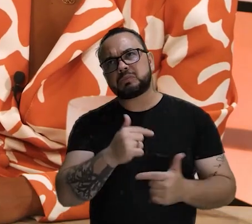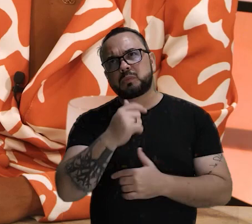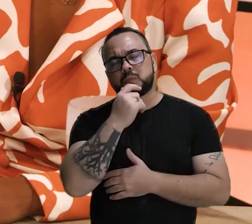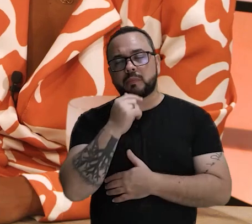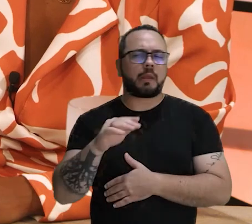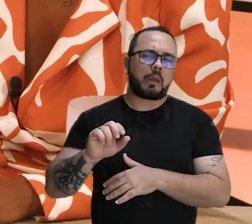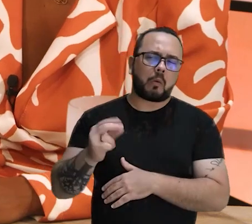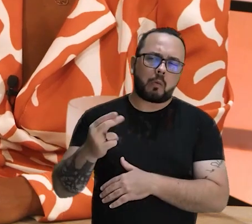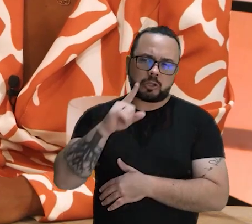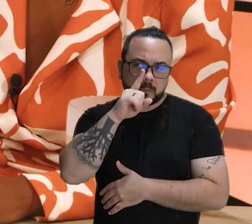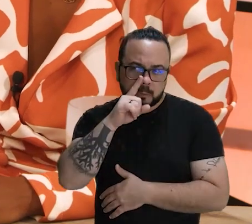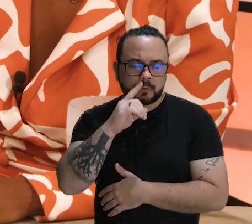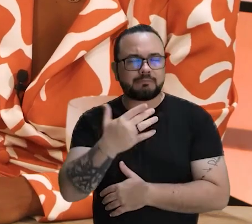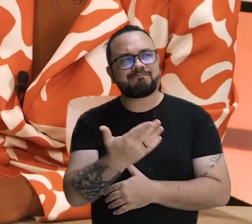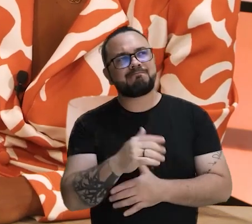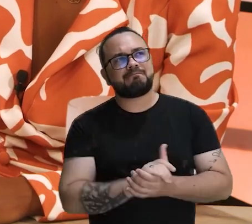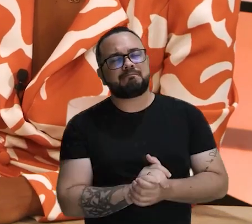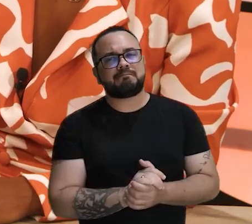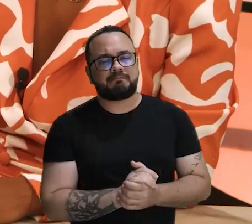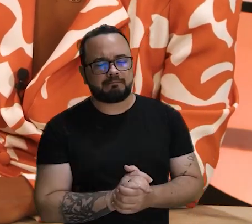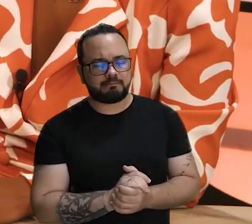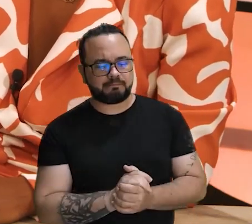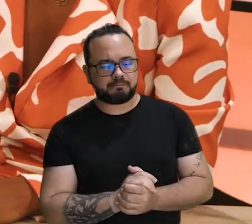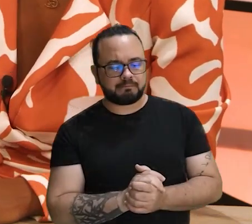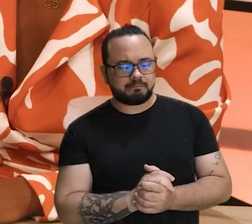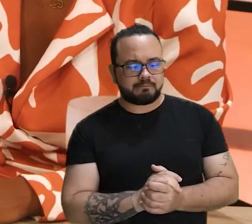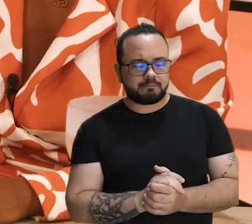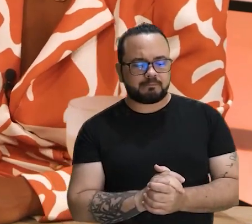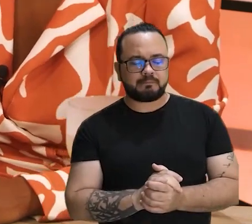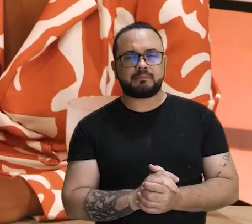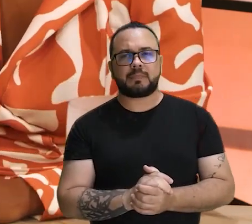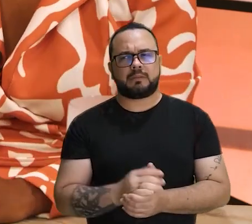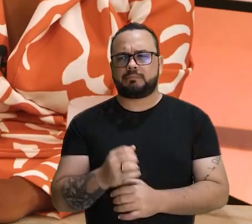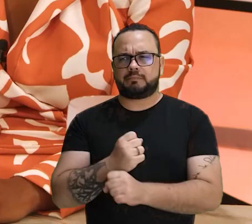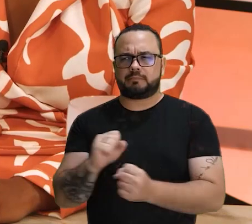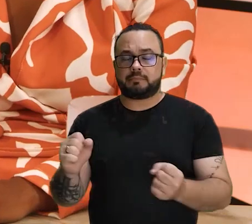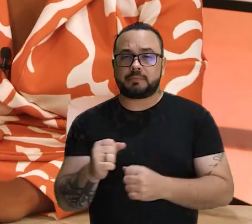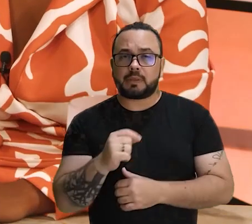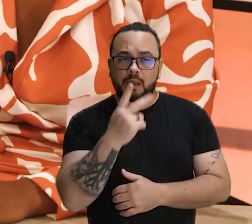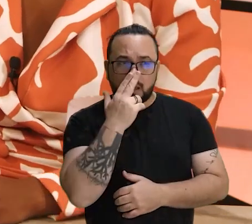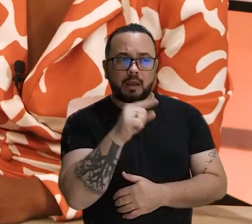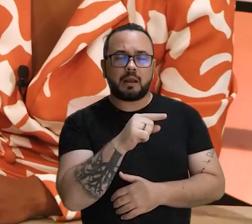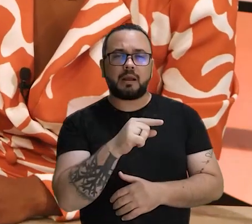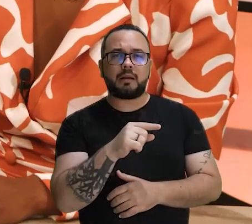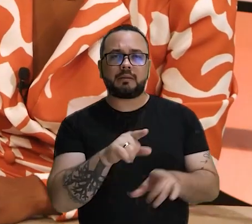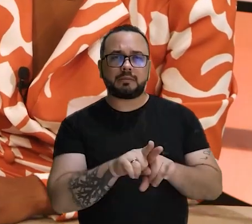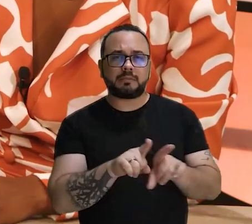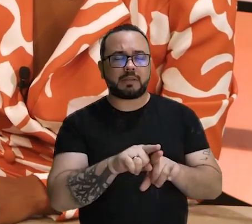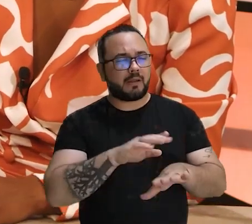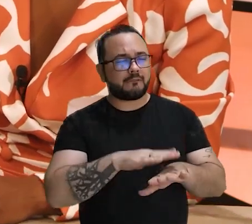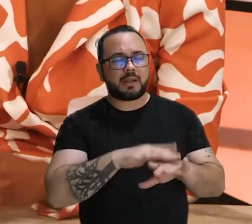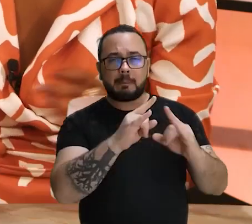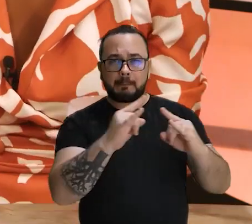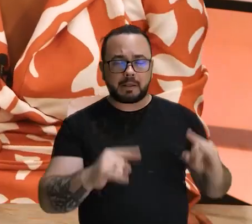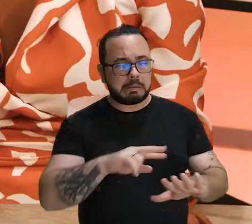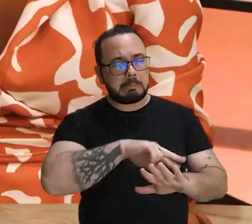É, ou mais arriscado. Acho que mais trabalhoso é fazer disco. É mesmo? De tudo? Ah, não é possível, acho, né? Acho que de tudo. É mais fácil dar um trip